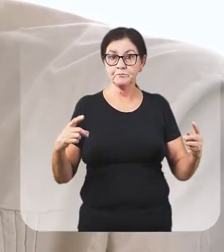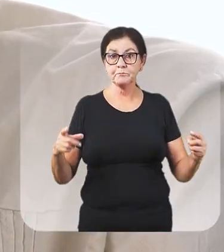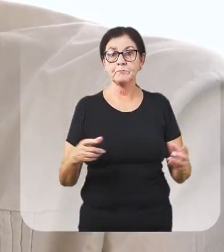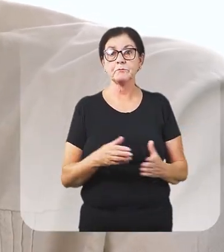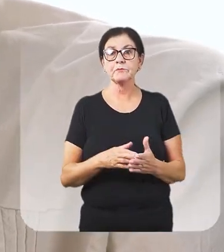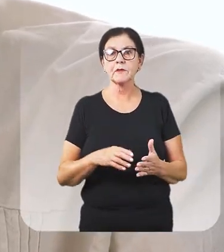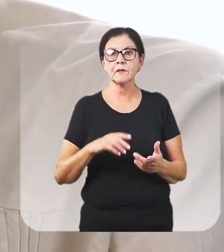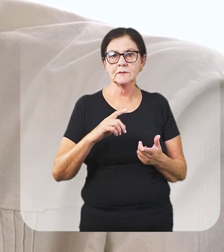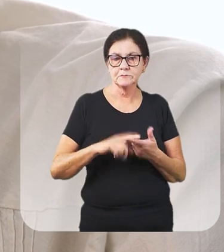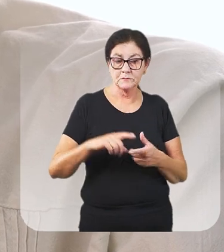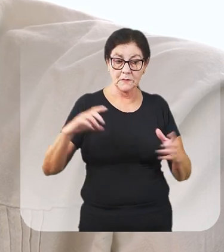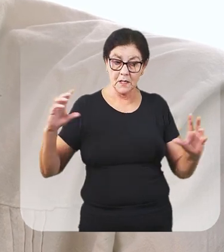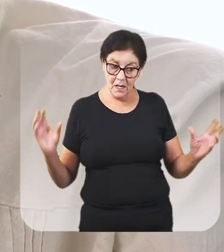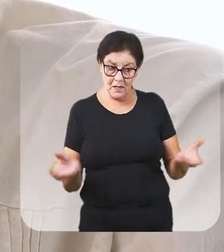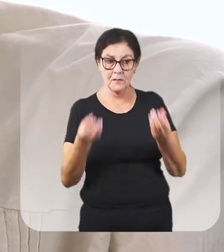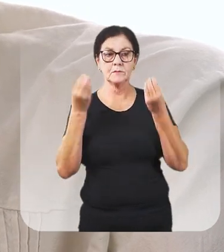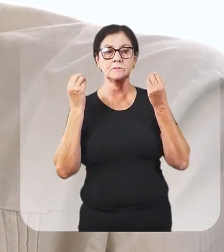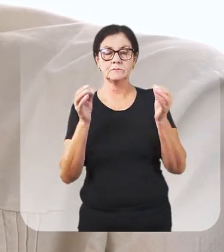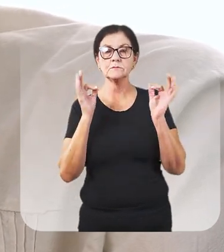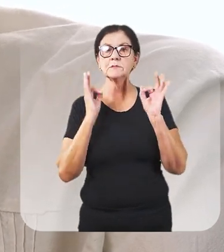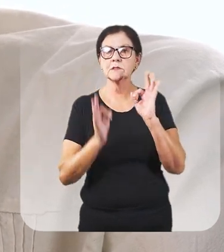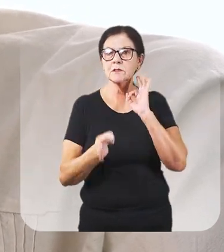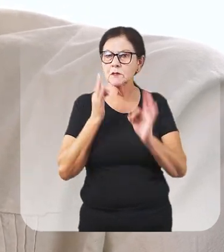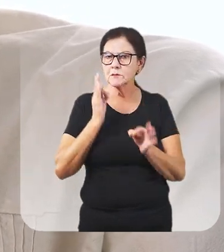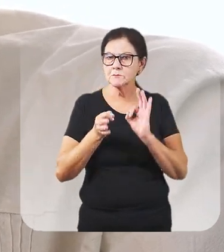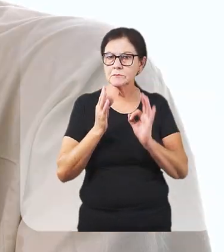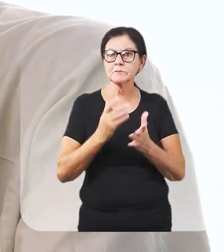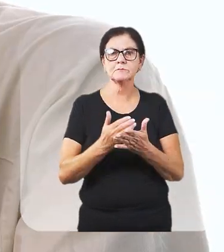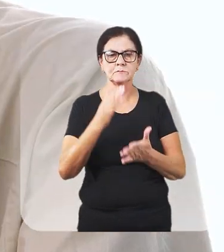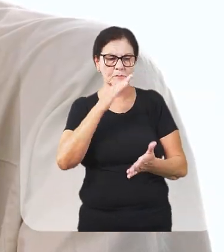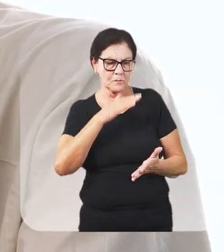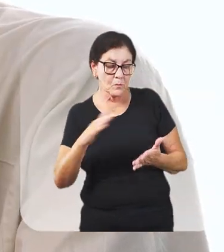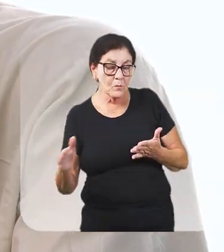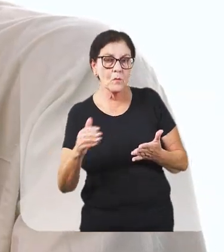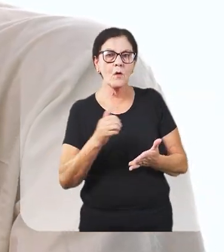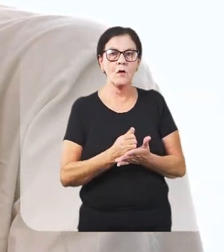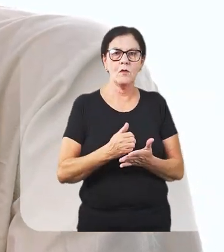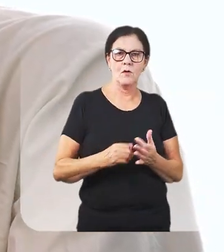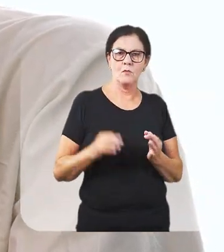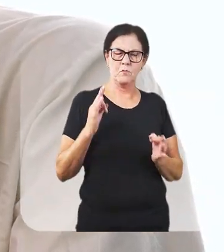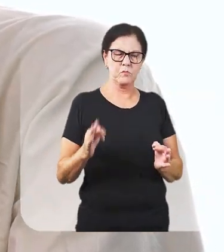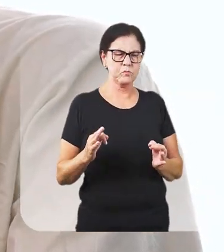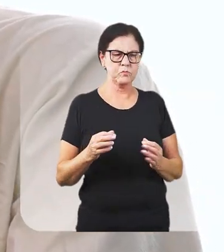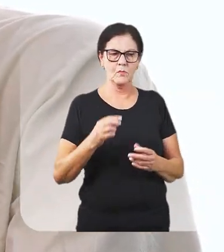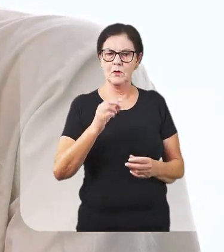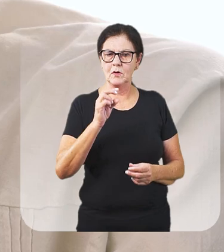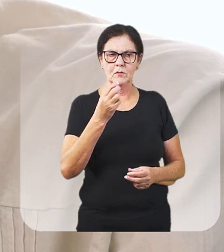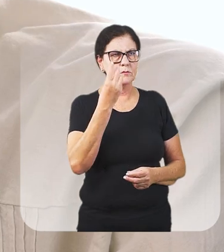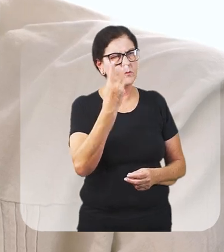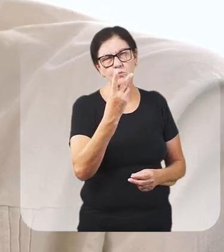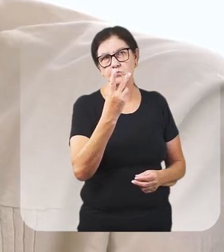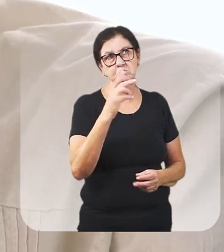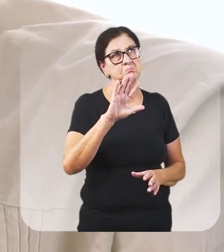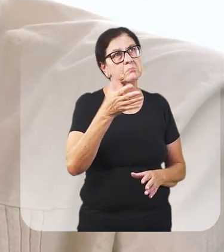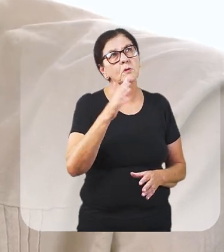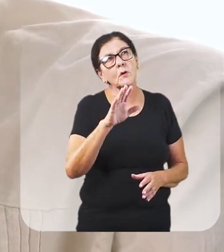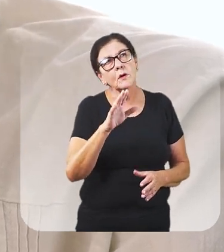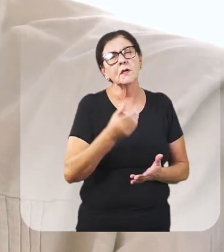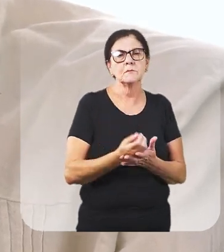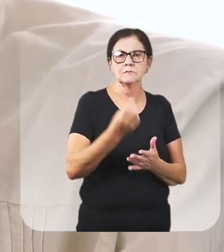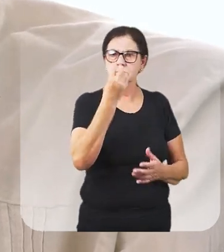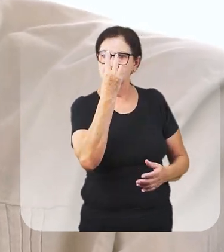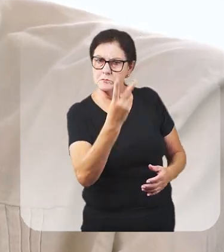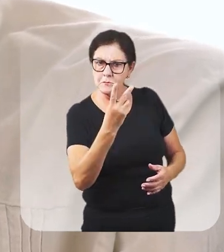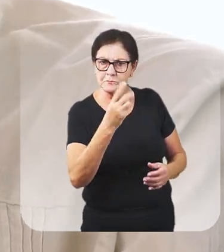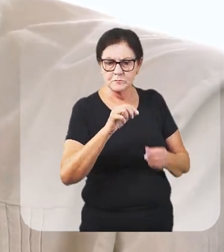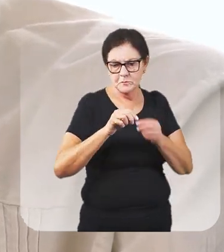é feito para resistir a um bombardeio de navios de canhões de grande porte. A cúpula de aço tem mais de 2 metros de espessura. Então é um tipo de construção